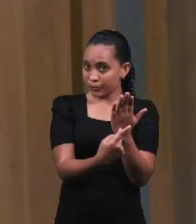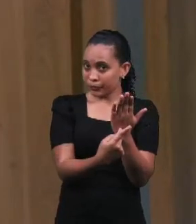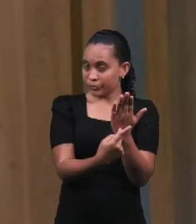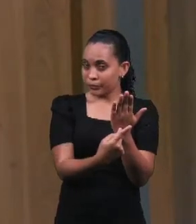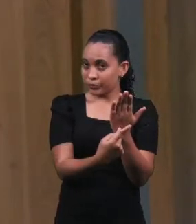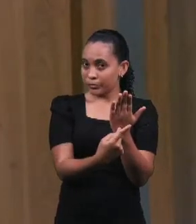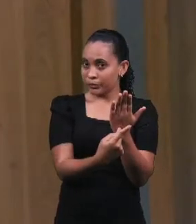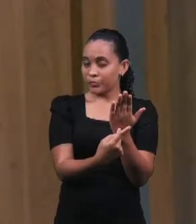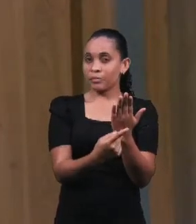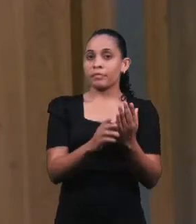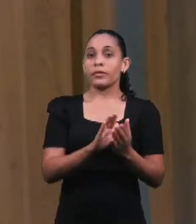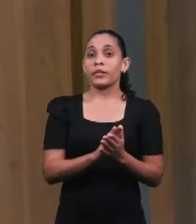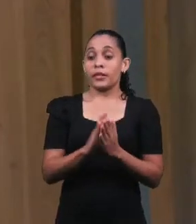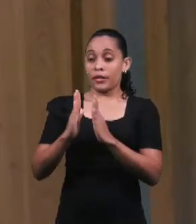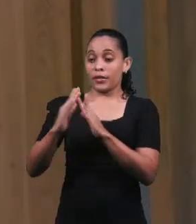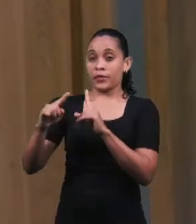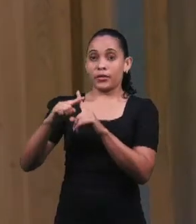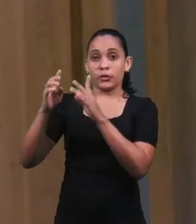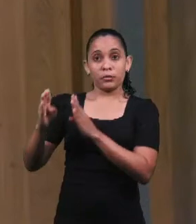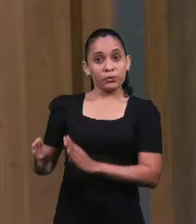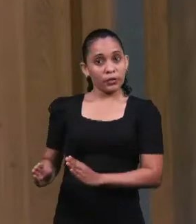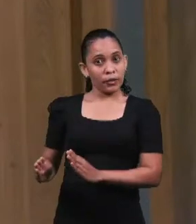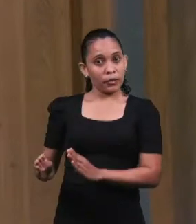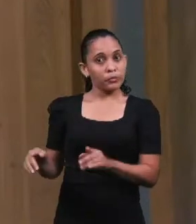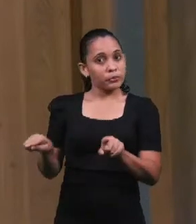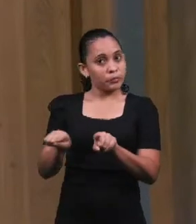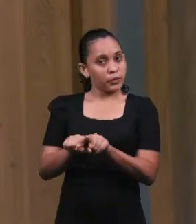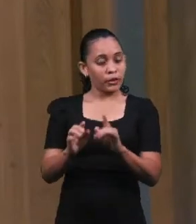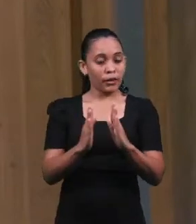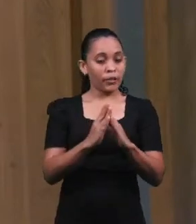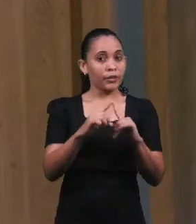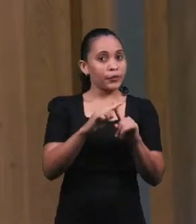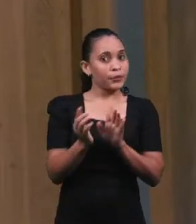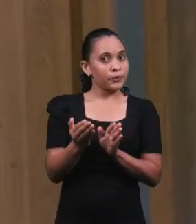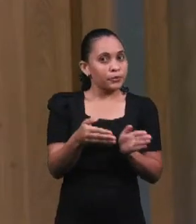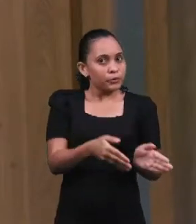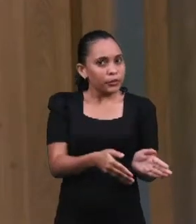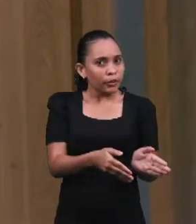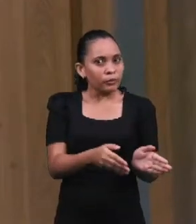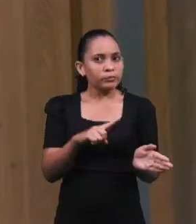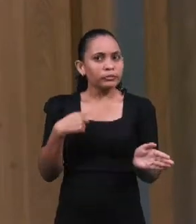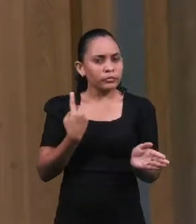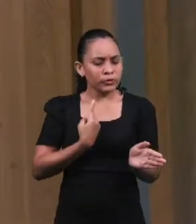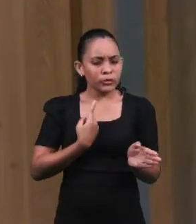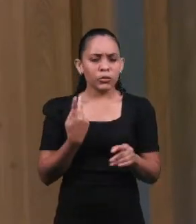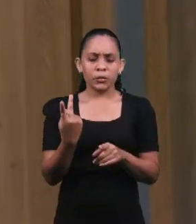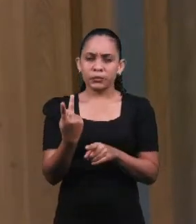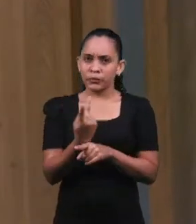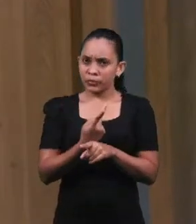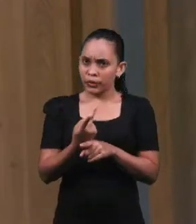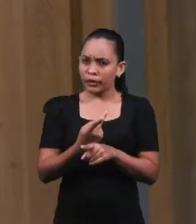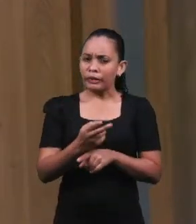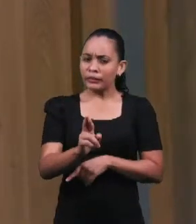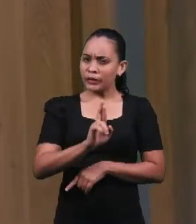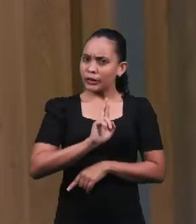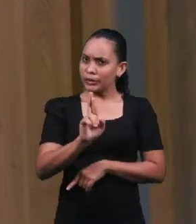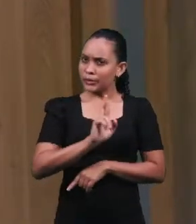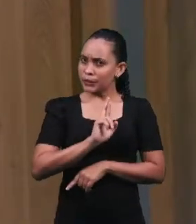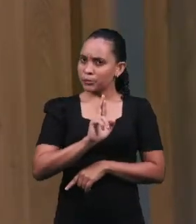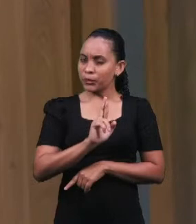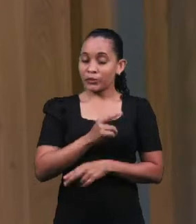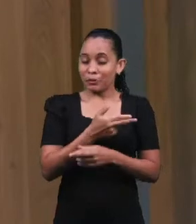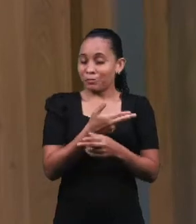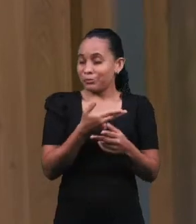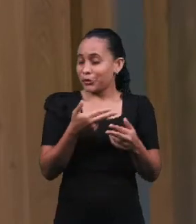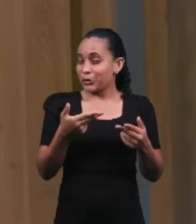igreja infiel. Aí agora, naturalmente, nós vamos encontrar isso. Os irmãos enviaram respostas assim, as mais variadas, né?